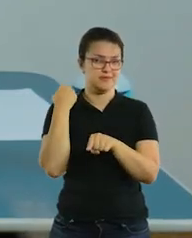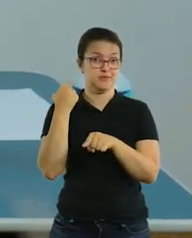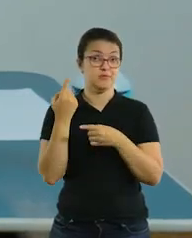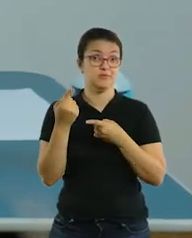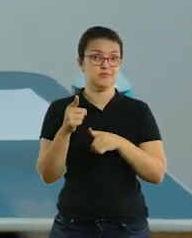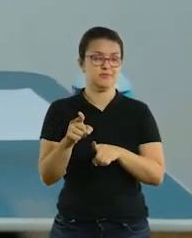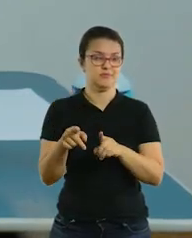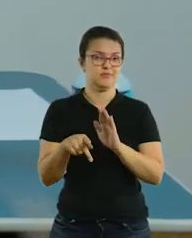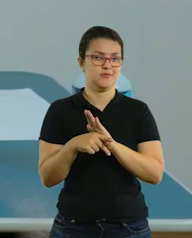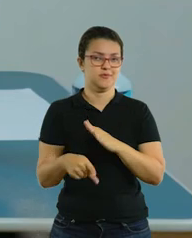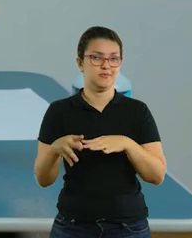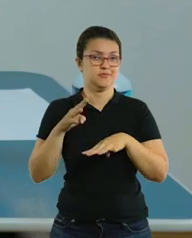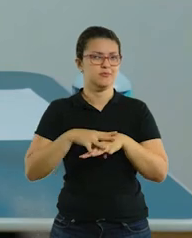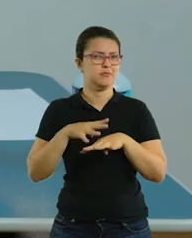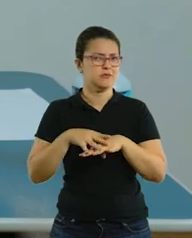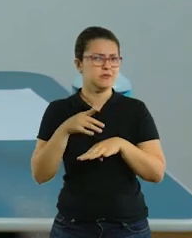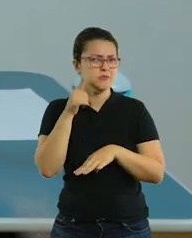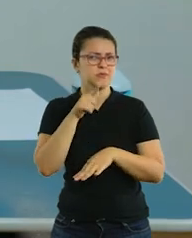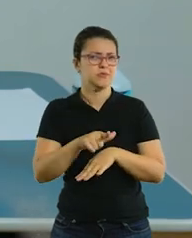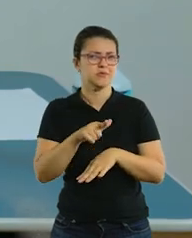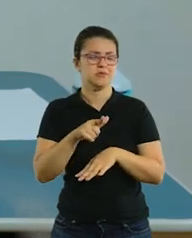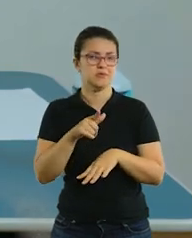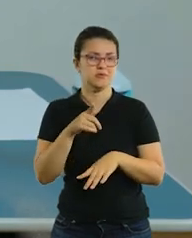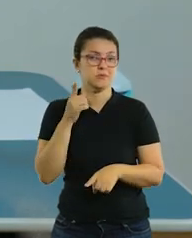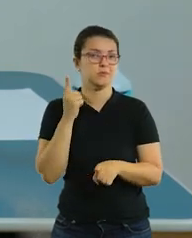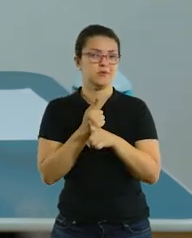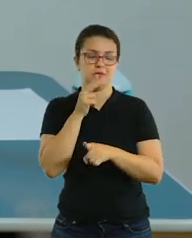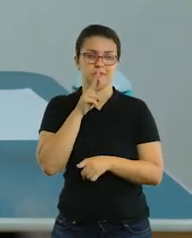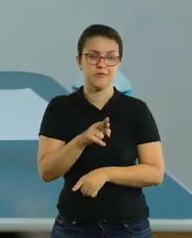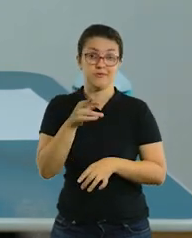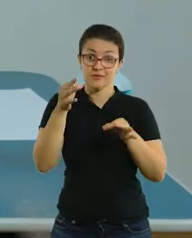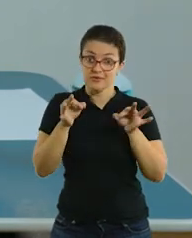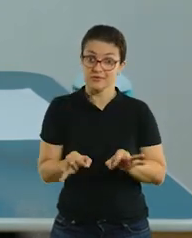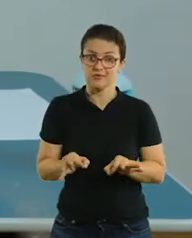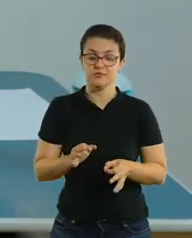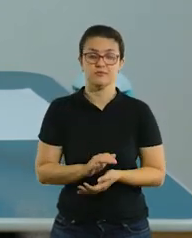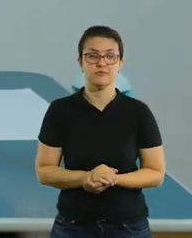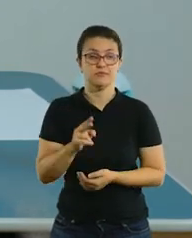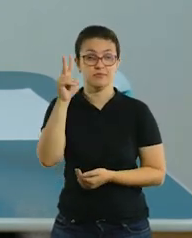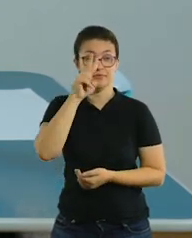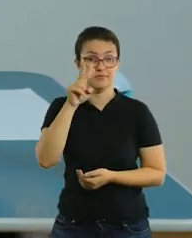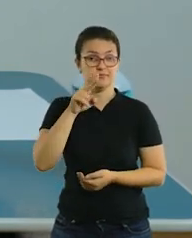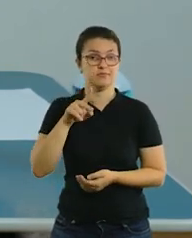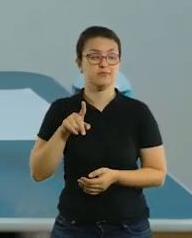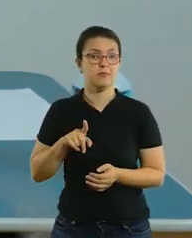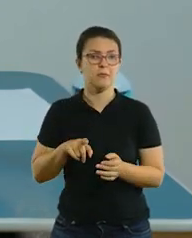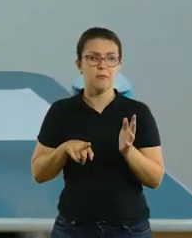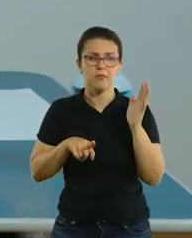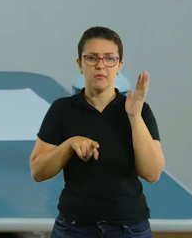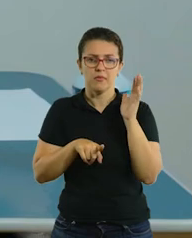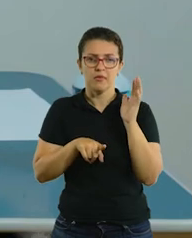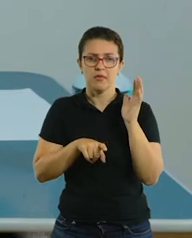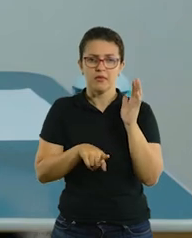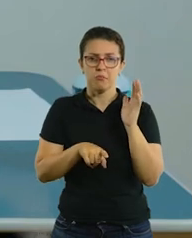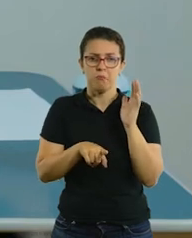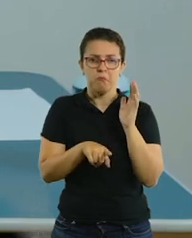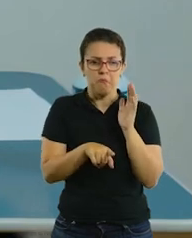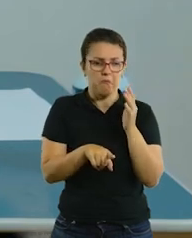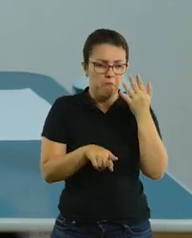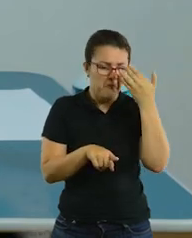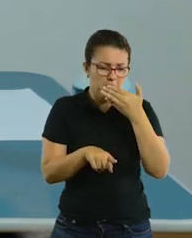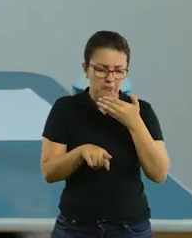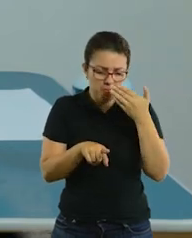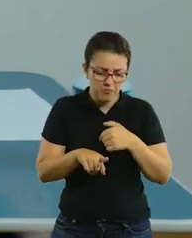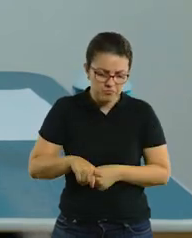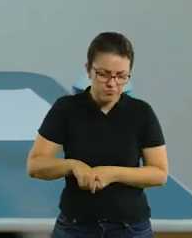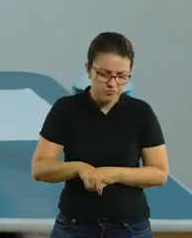desafio matemático. E quero ver agora quem é que acertou, hein? Então, lembrando o nosso desafio. Era uma lagarta tão pequena que quase sumia.